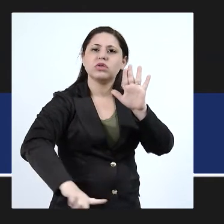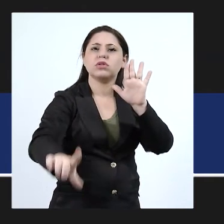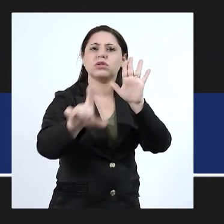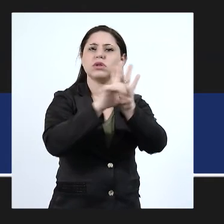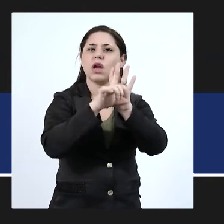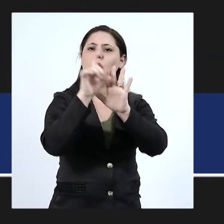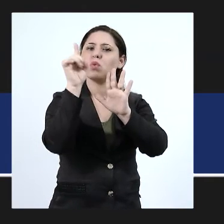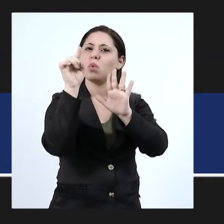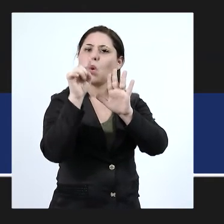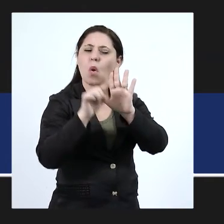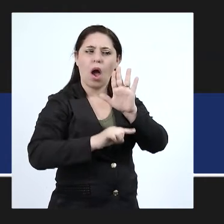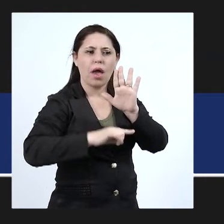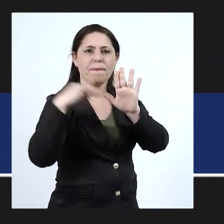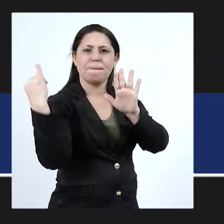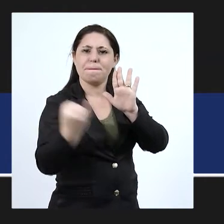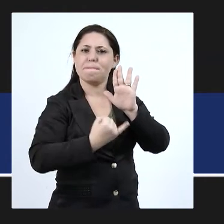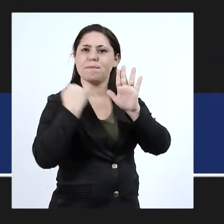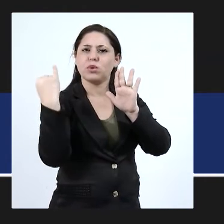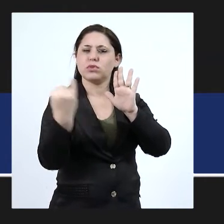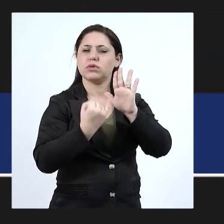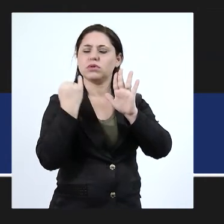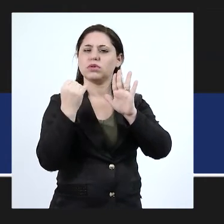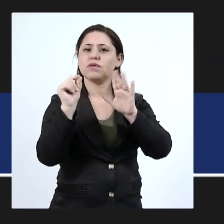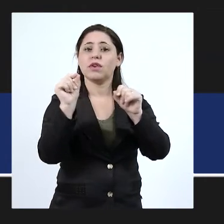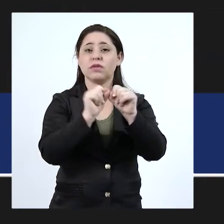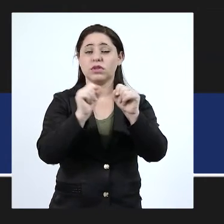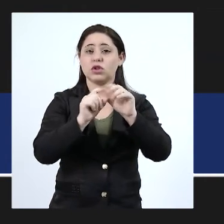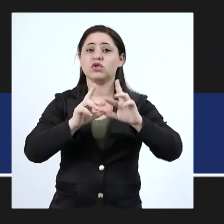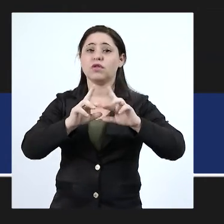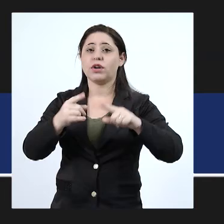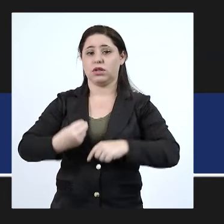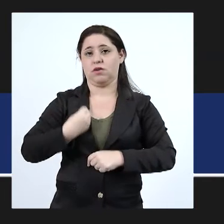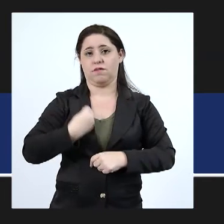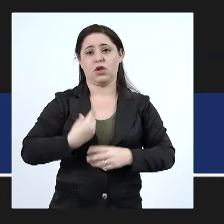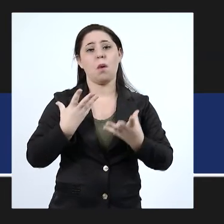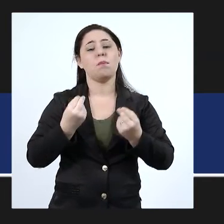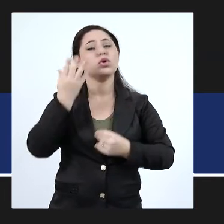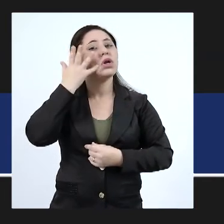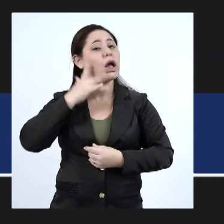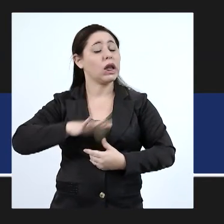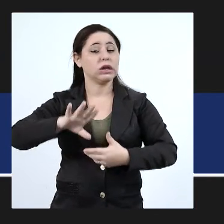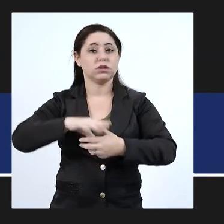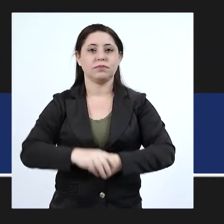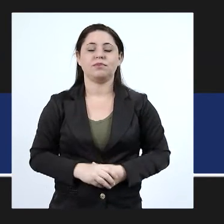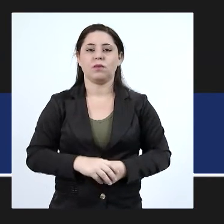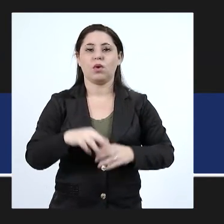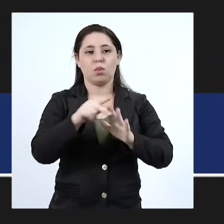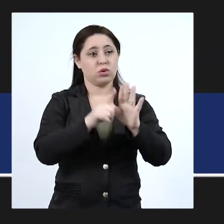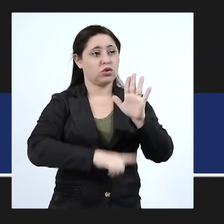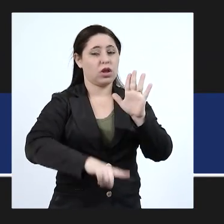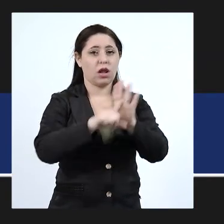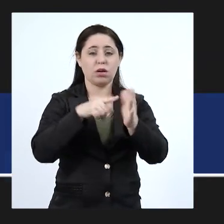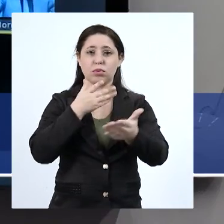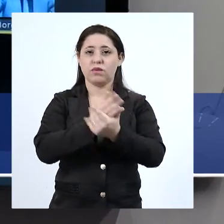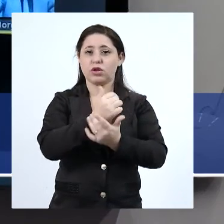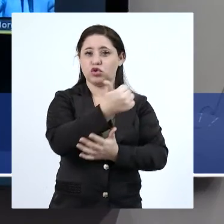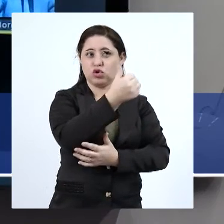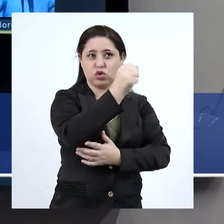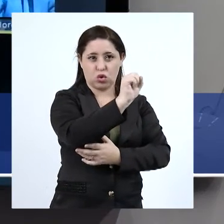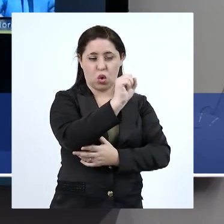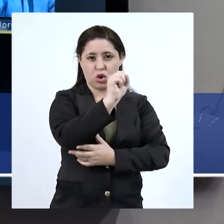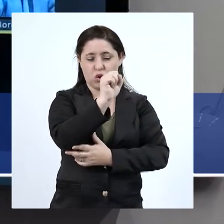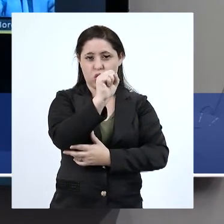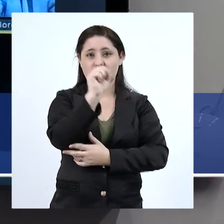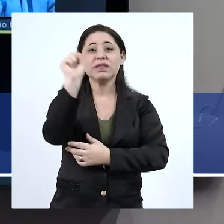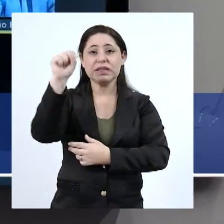um projeto como esse é um projeto relevante e que vai fazer a diferença na vida de muitas crianças. O